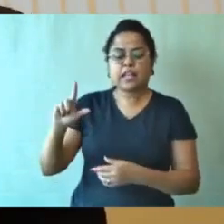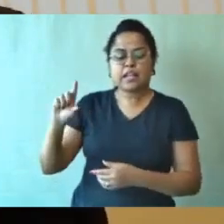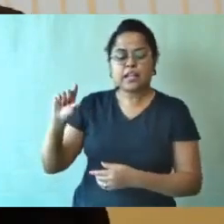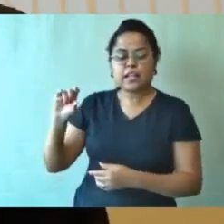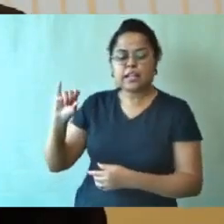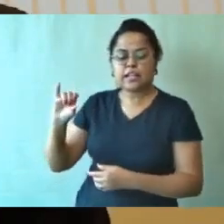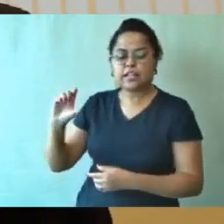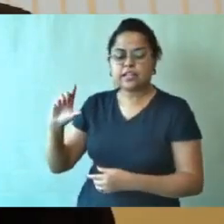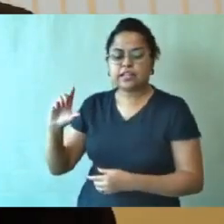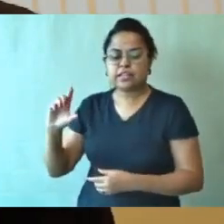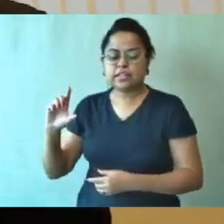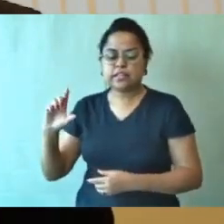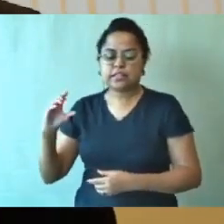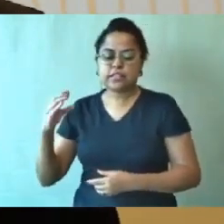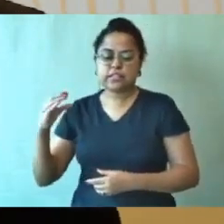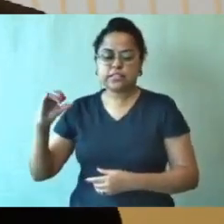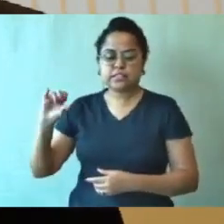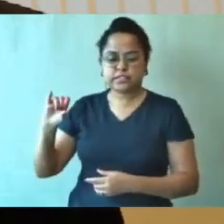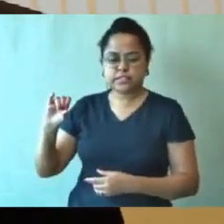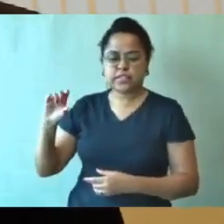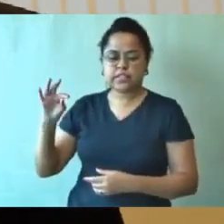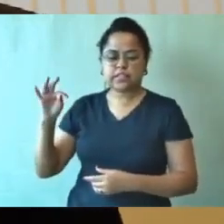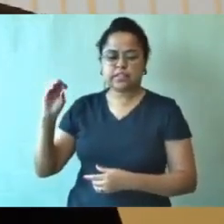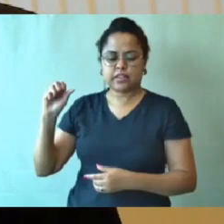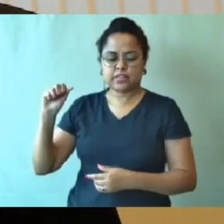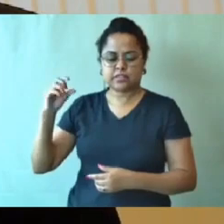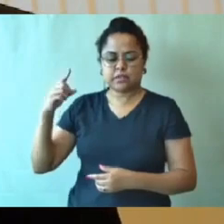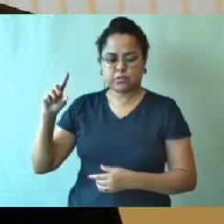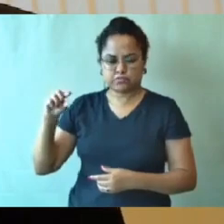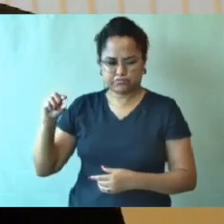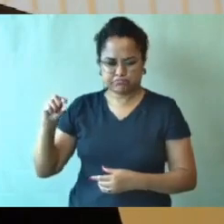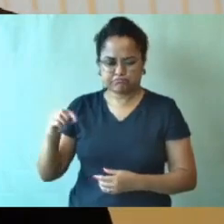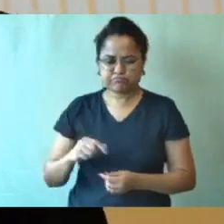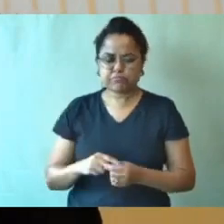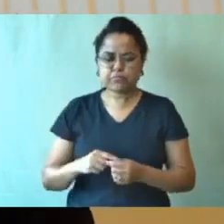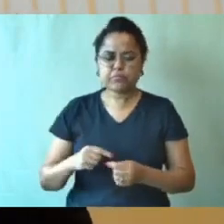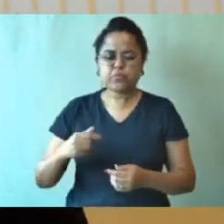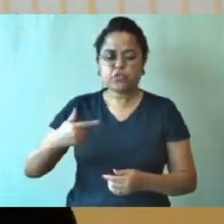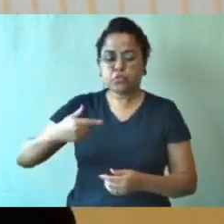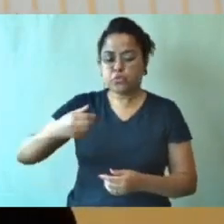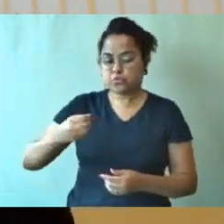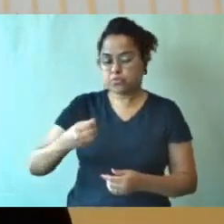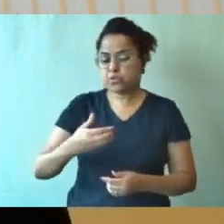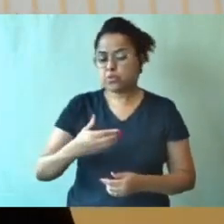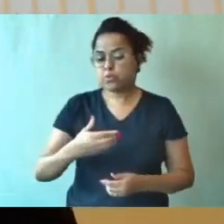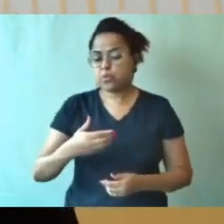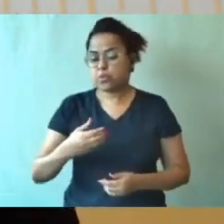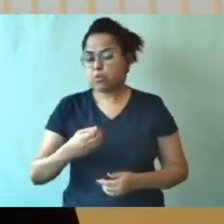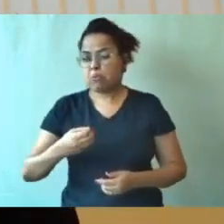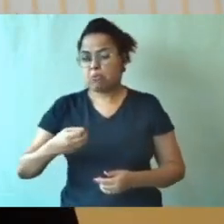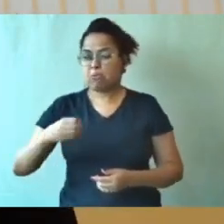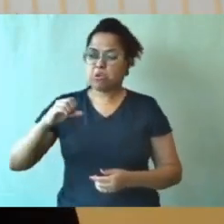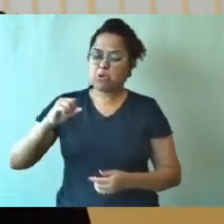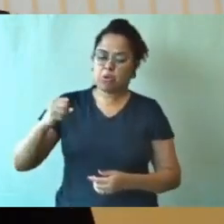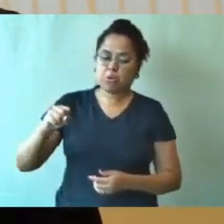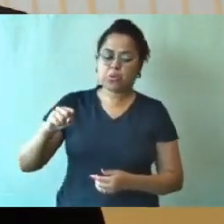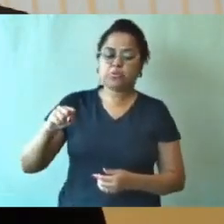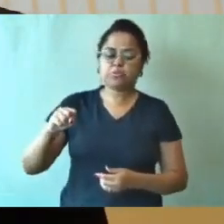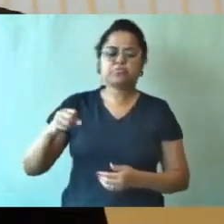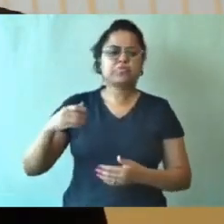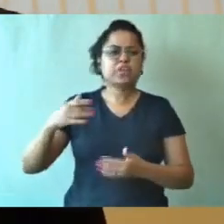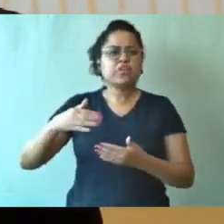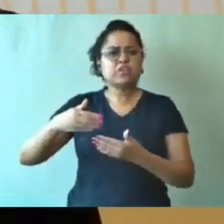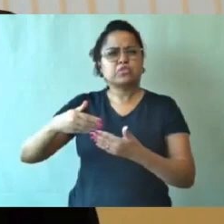com uma empresa, a Turi Lessa. Nós tínhamos 1,5% do sistema, somente. Né, já saiu aí em audiências